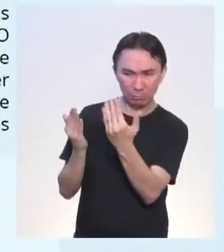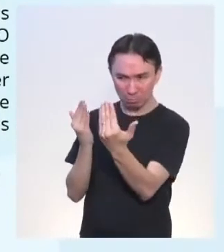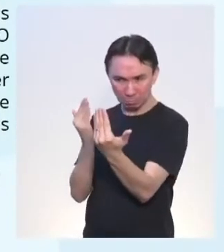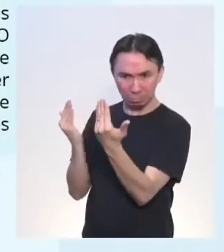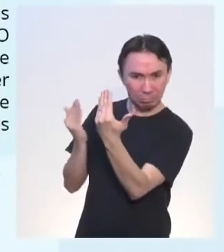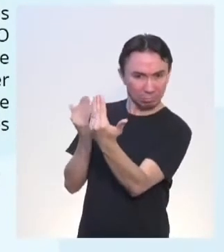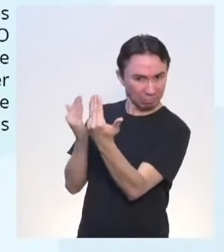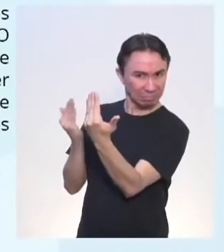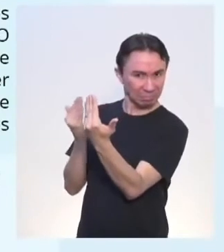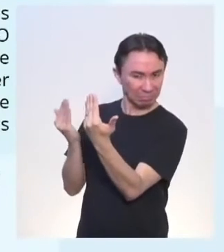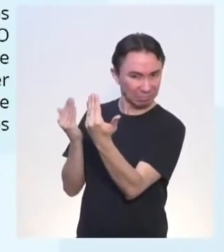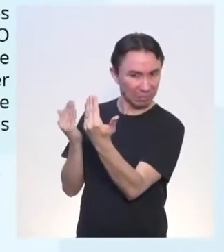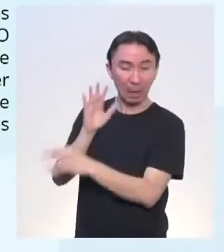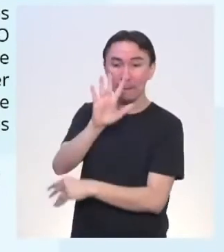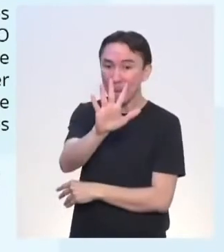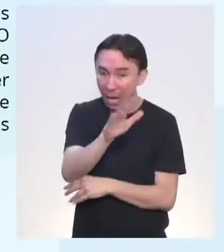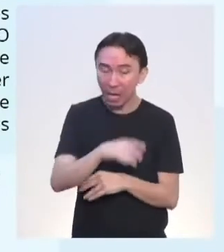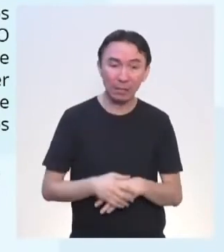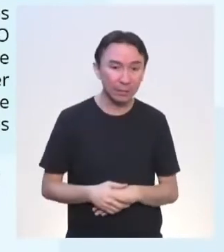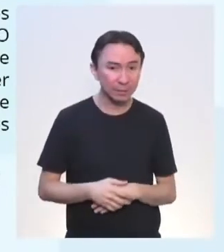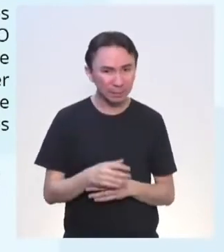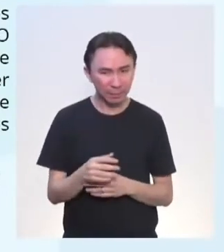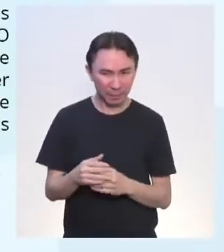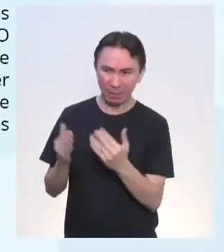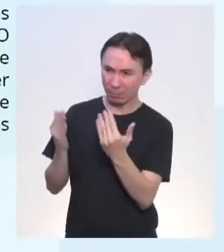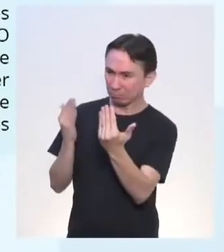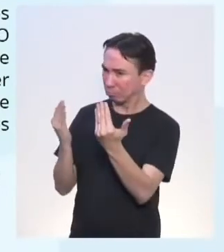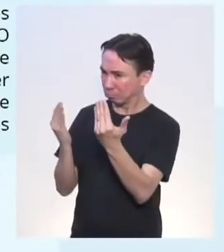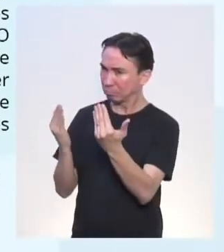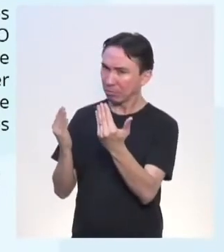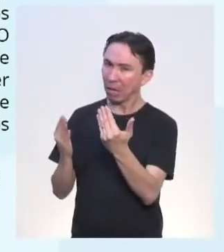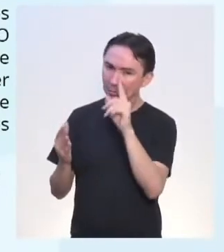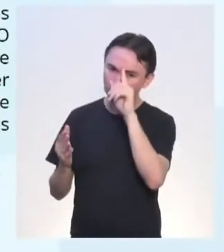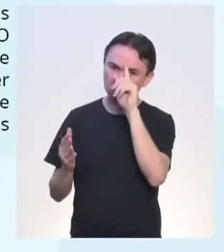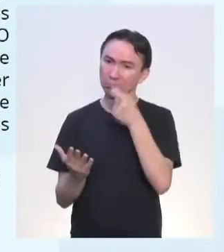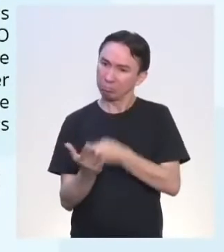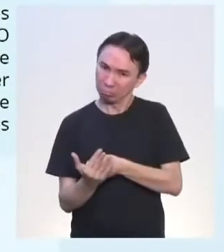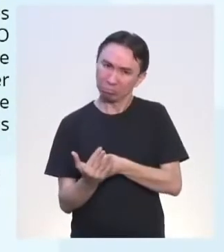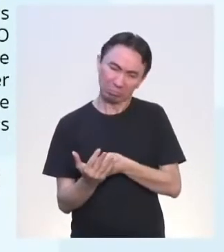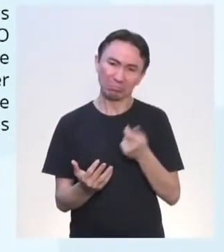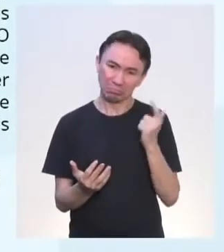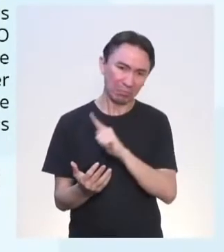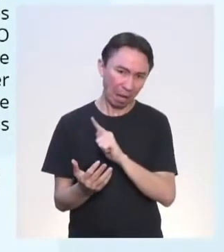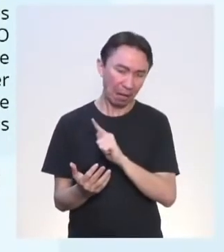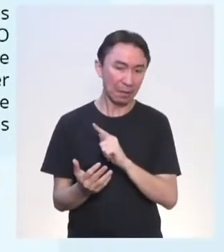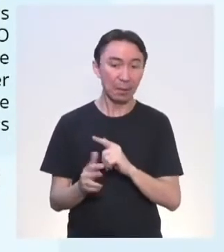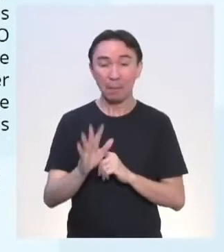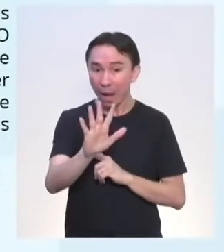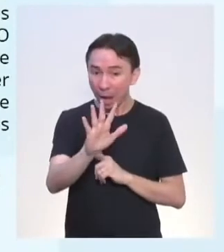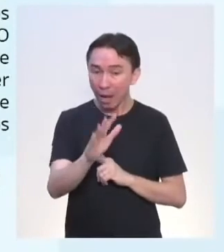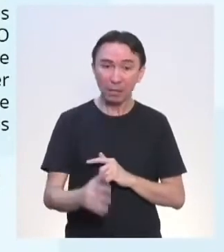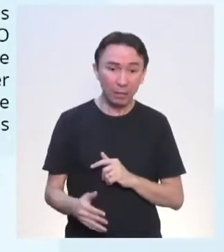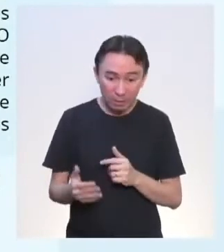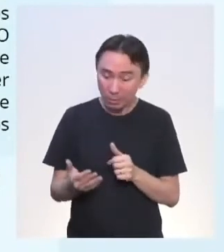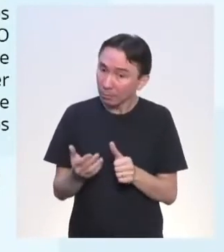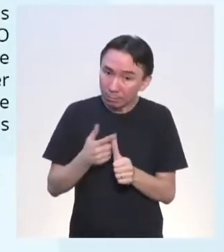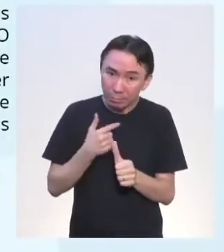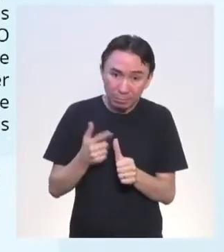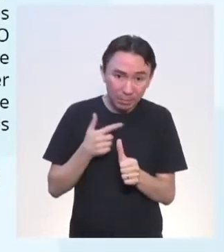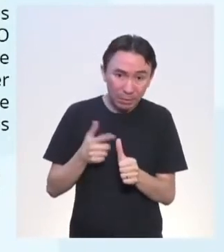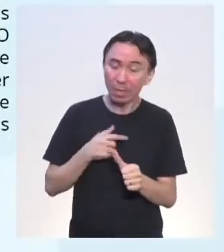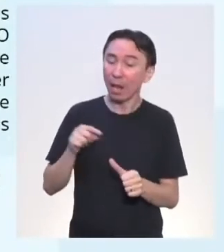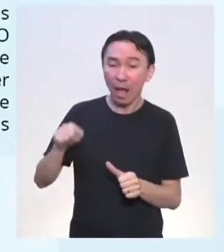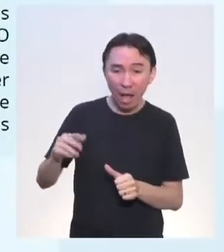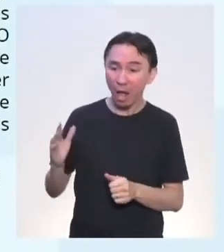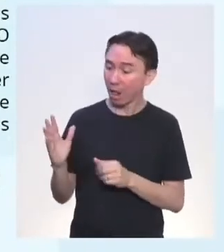si próprio. Mas, no início, deduzir não, vai tomar a sua decisão. Mas, no início, a dedução vai ser em cima do resumo, porque o resumo vai